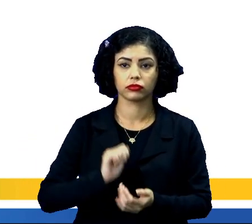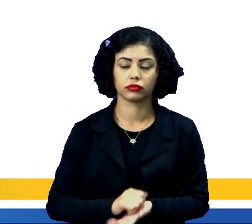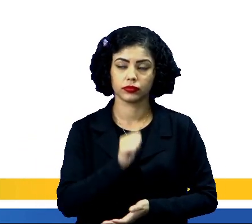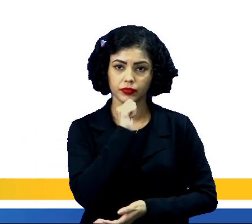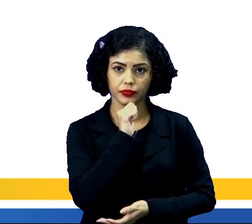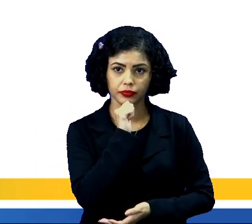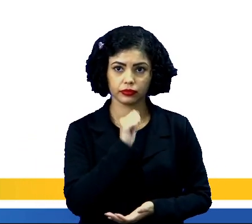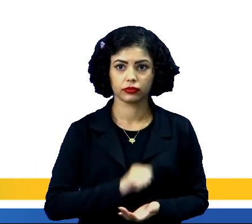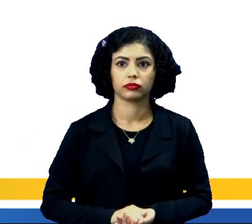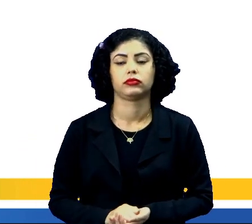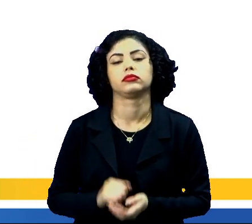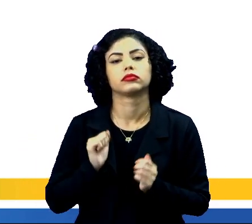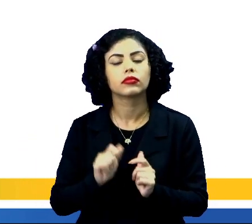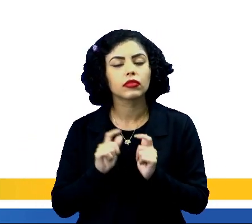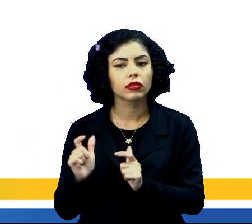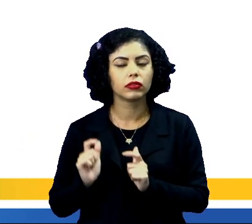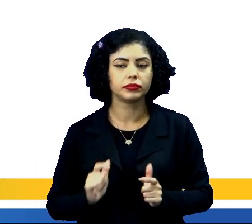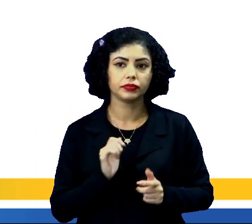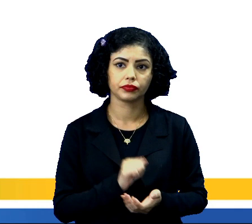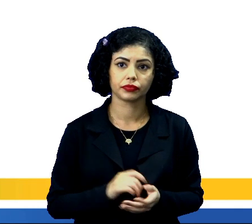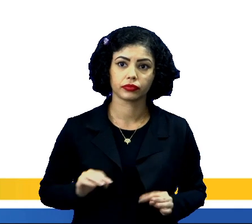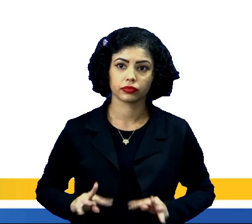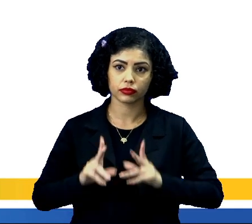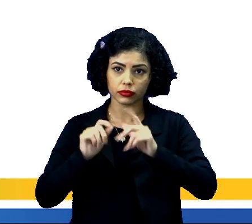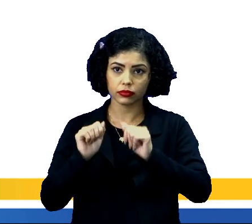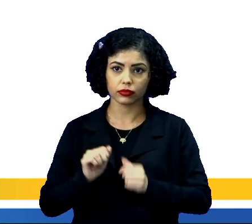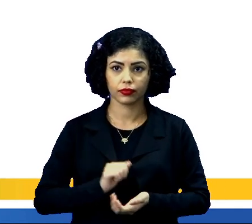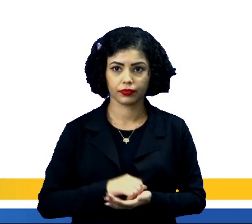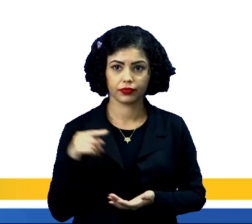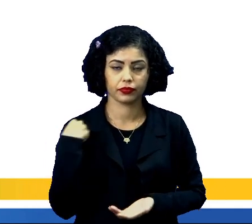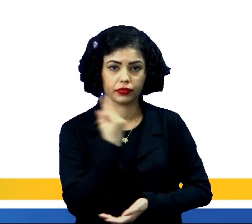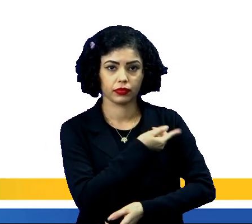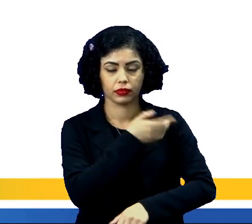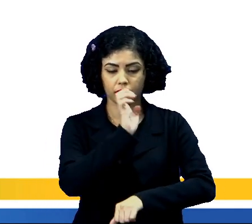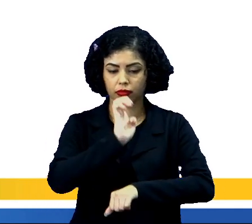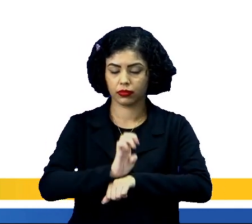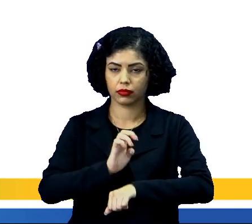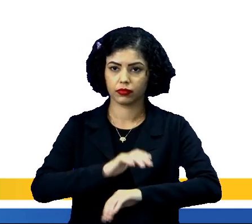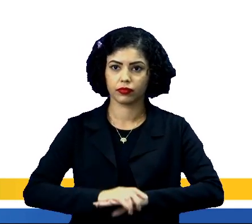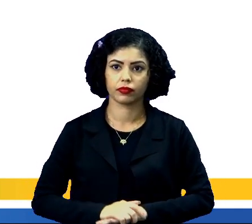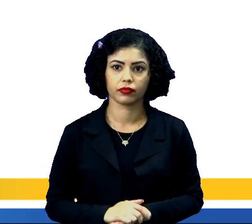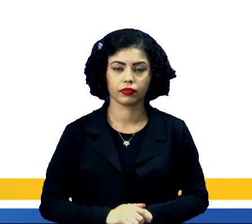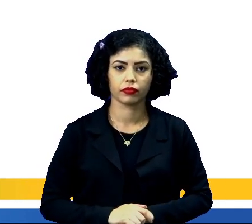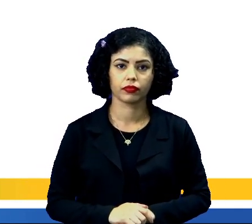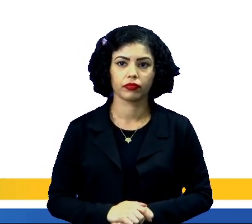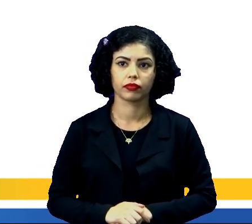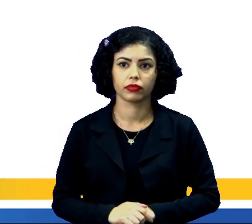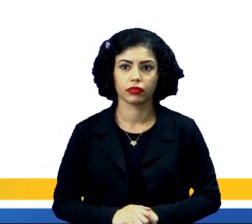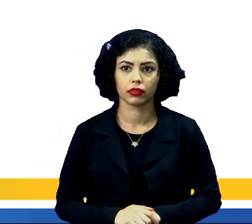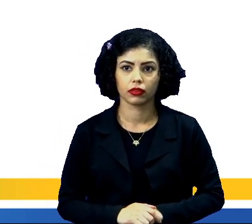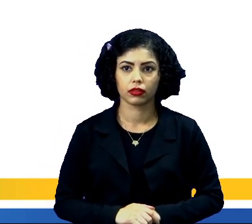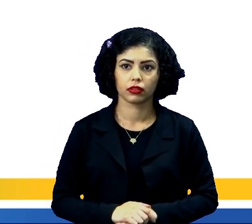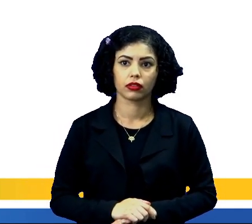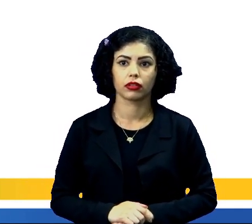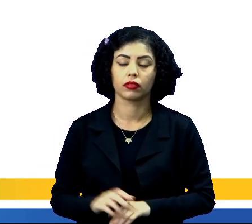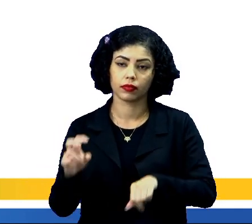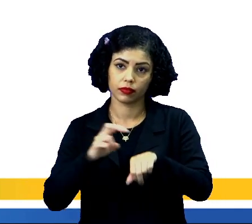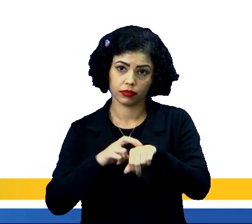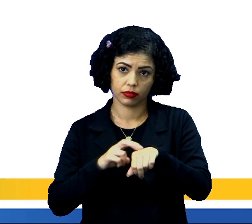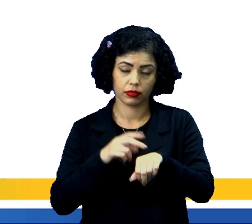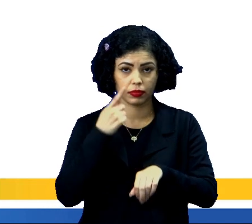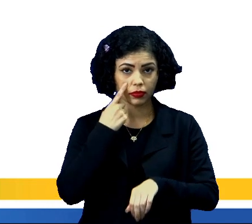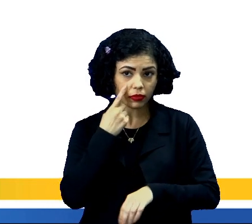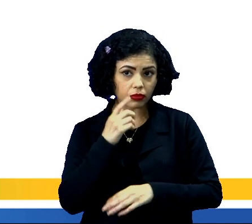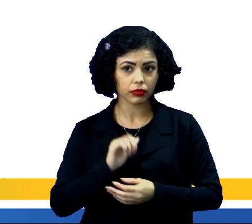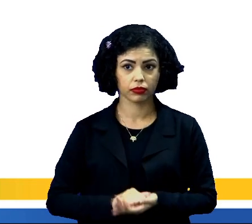político do Brasil, onde a gente vai ver aí todos os nossos estados, tá bom? só para vocês estarem observando. Em verde, né, se